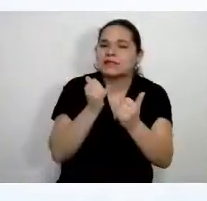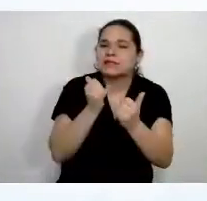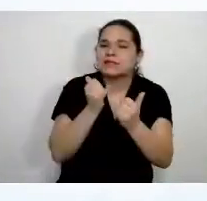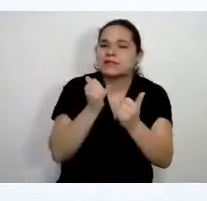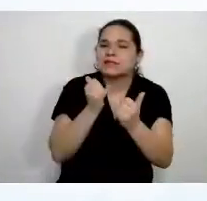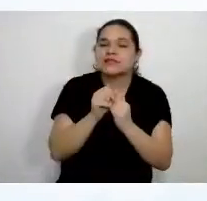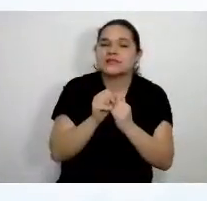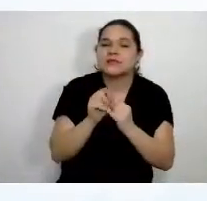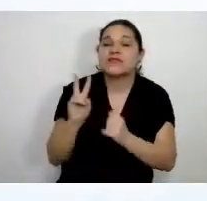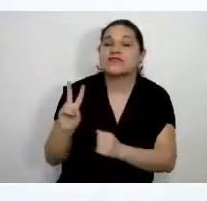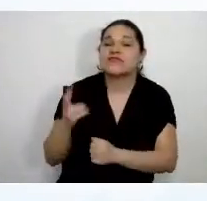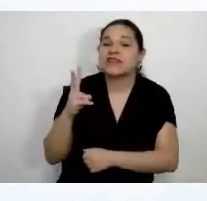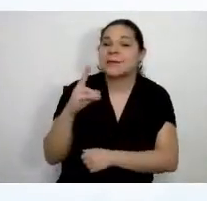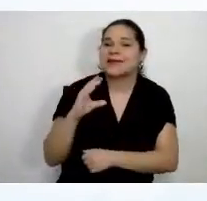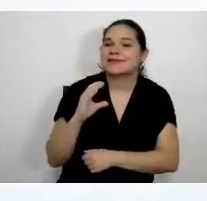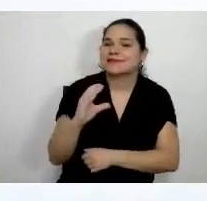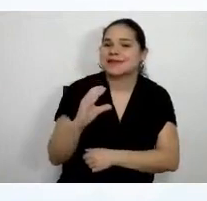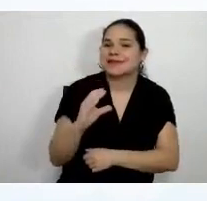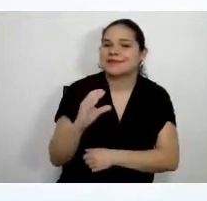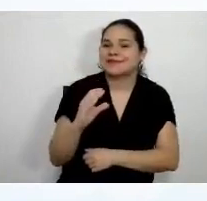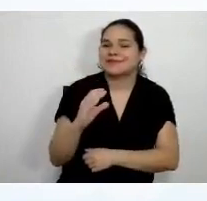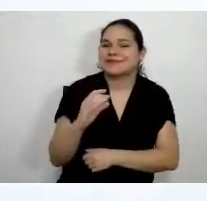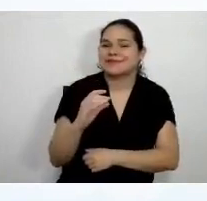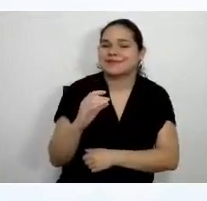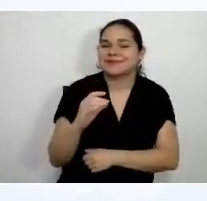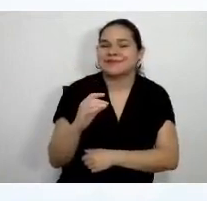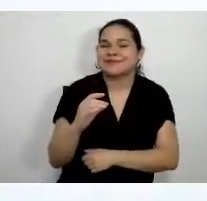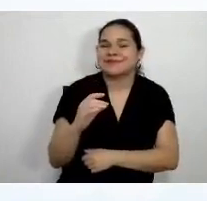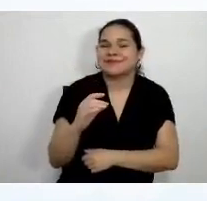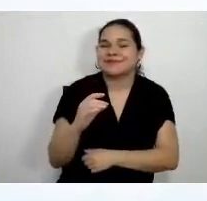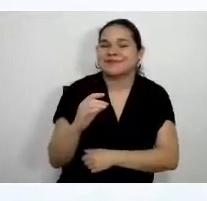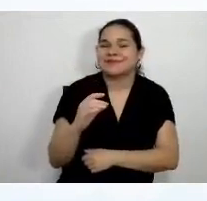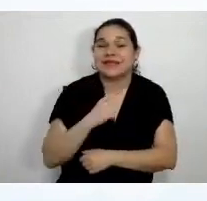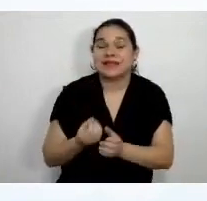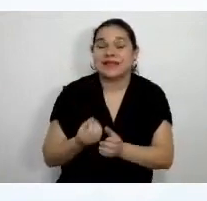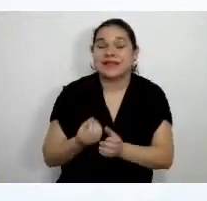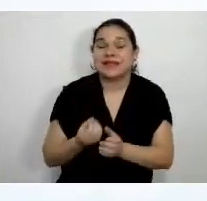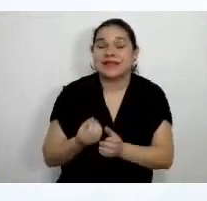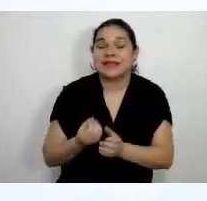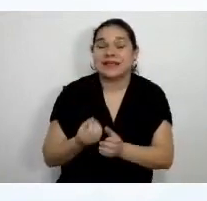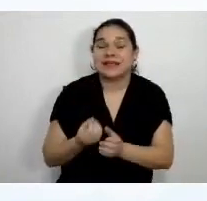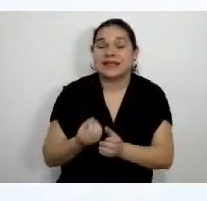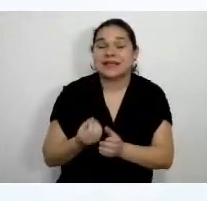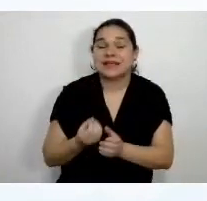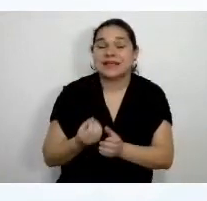tem. Então, ele cria uma proteção local e ele cria também